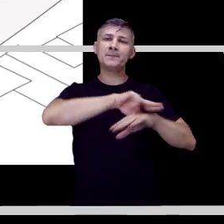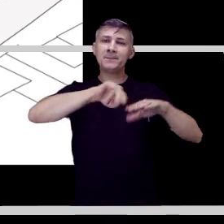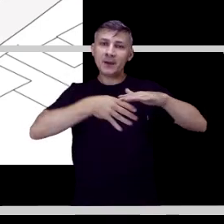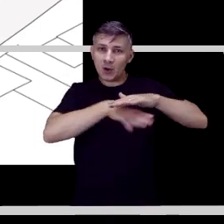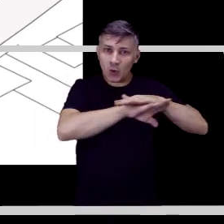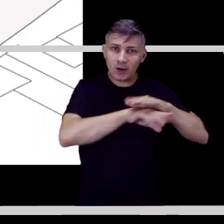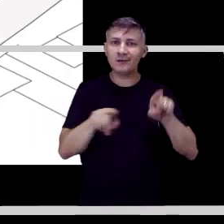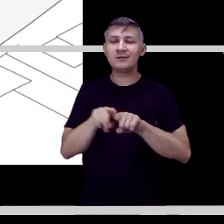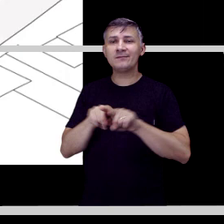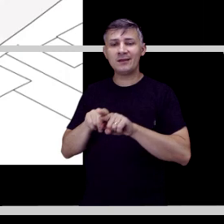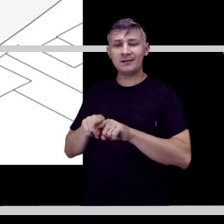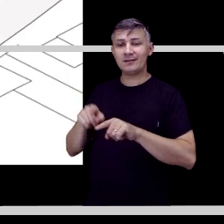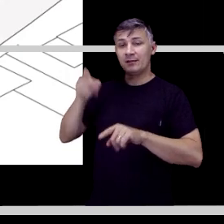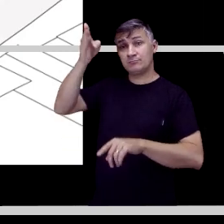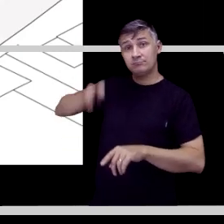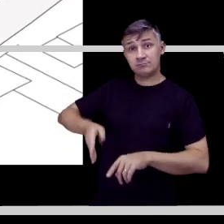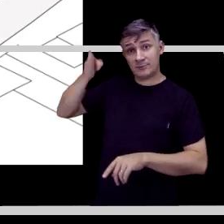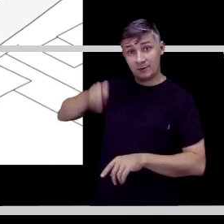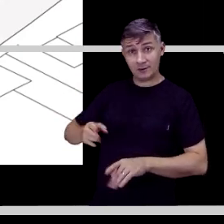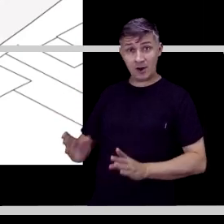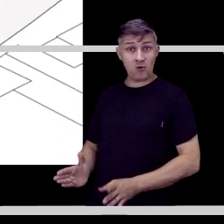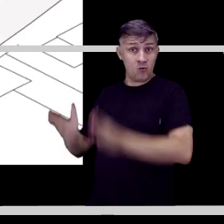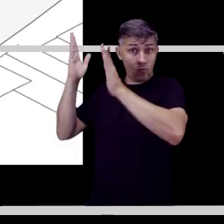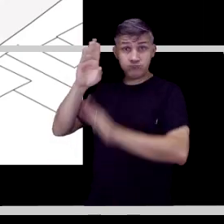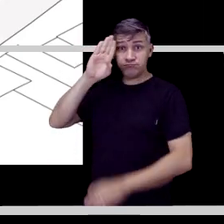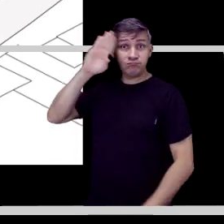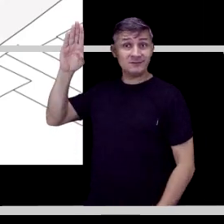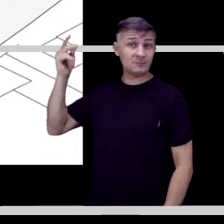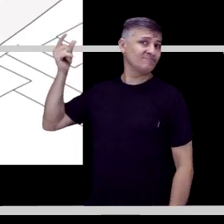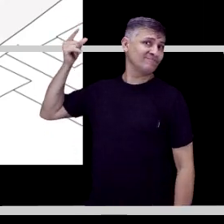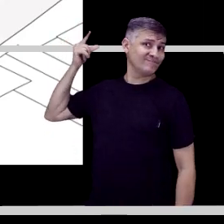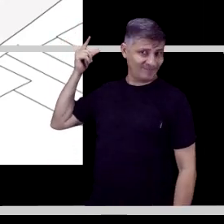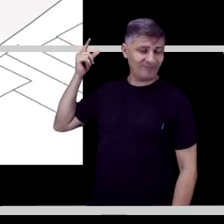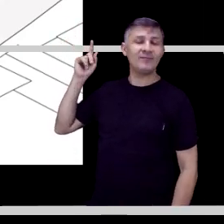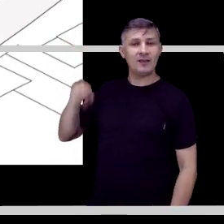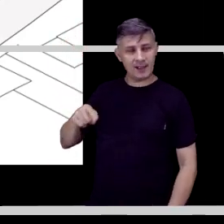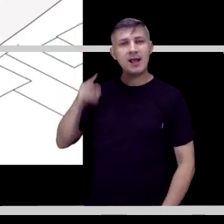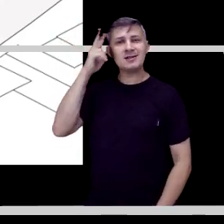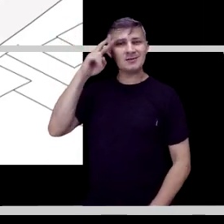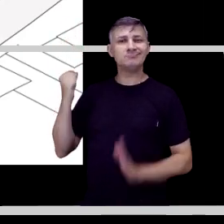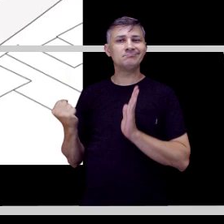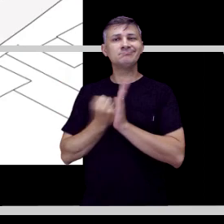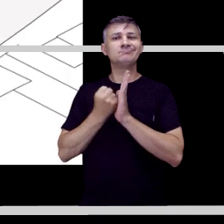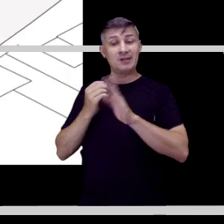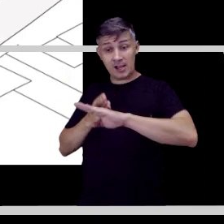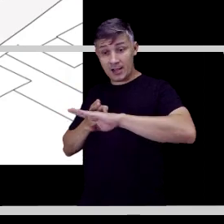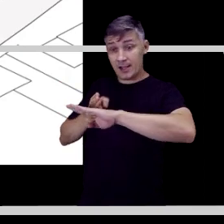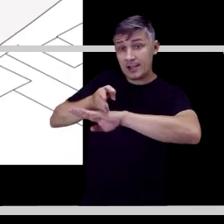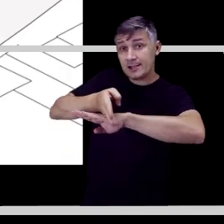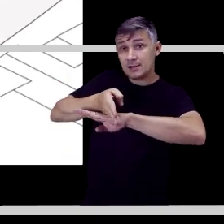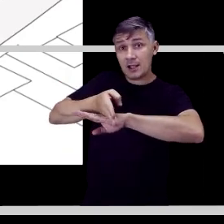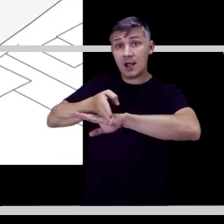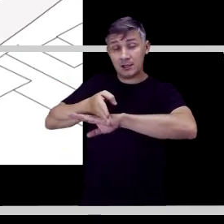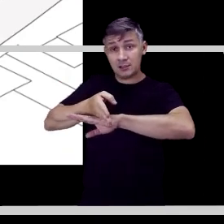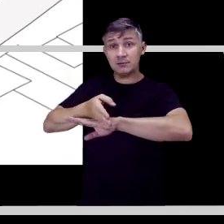que é um eixo da escala do edifício fundamental, né? Que reconhece, então, essa entrada, né, do